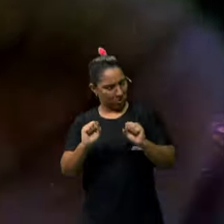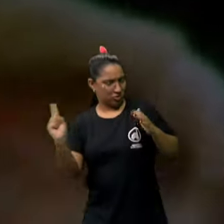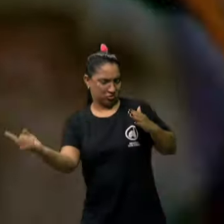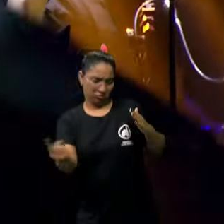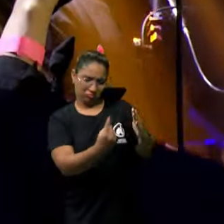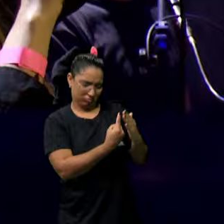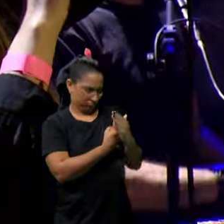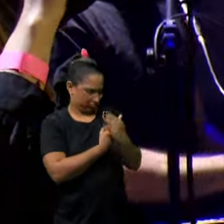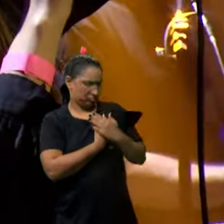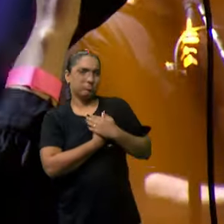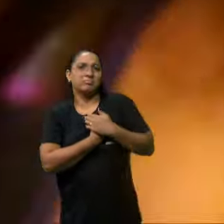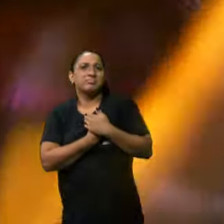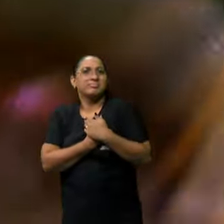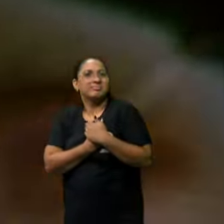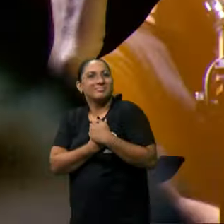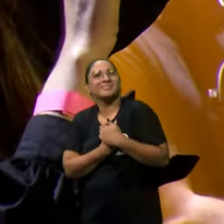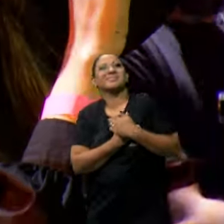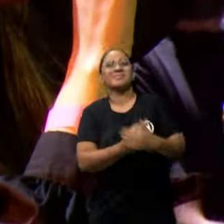chorar